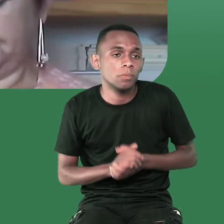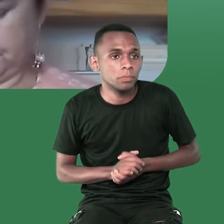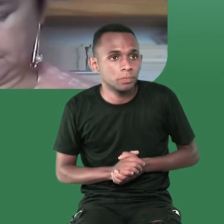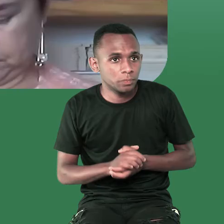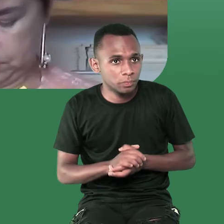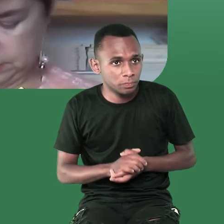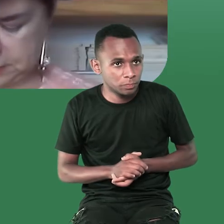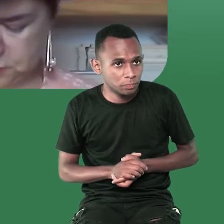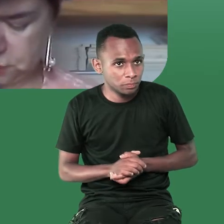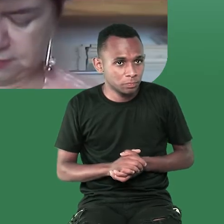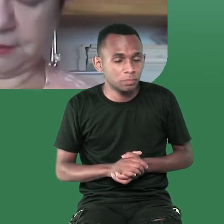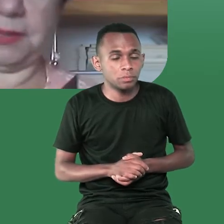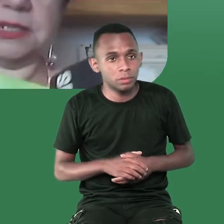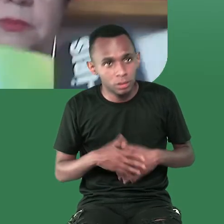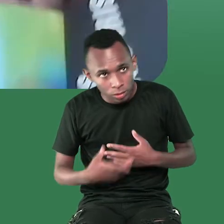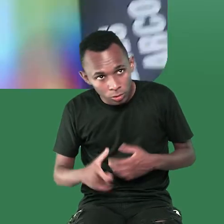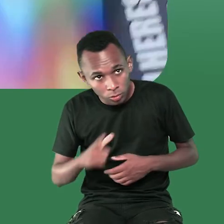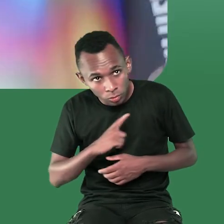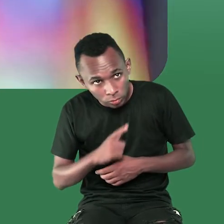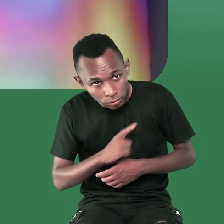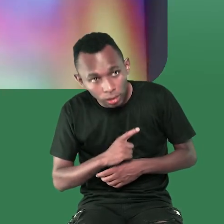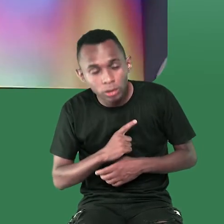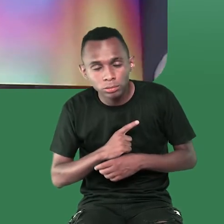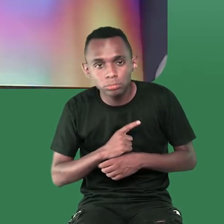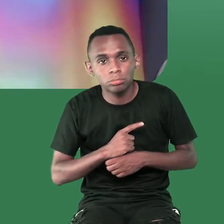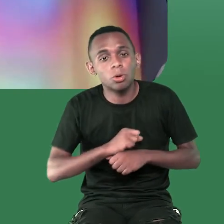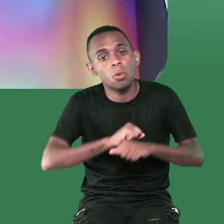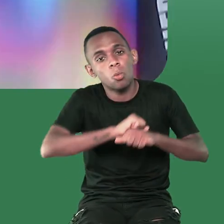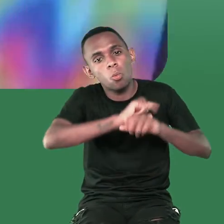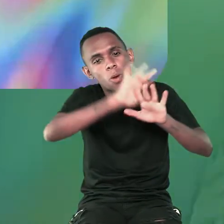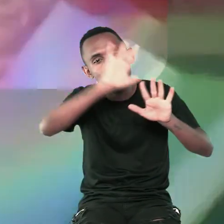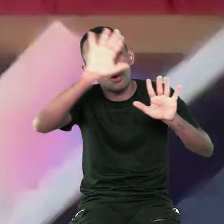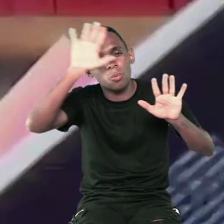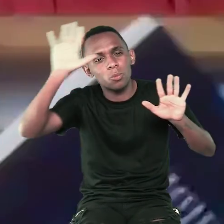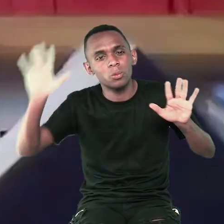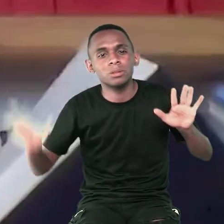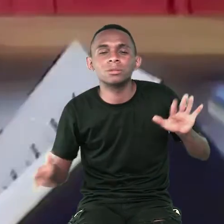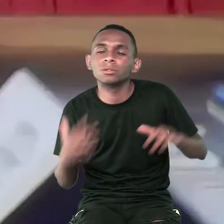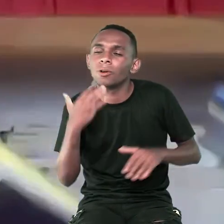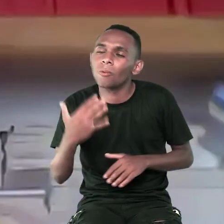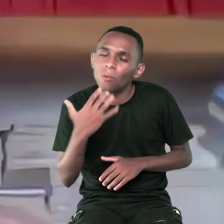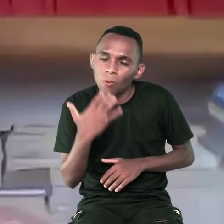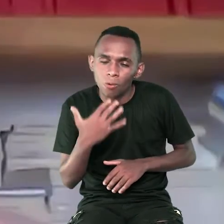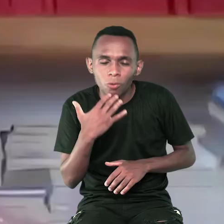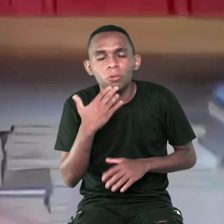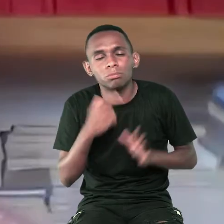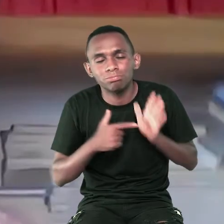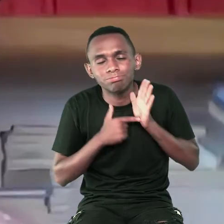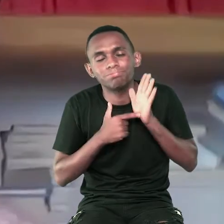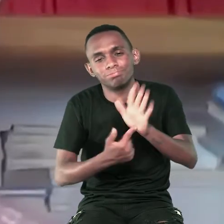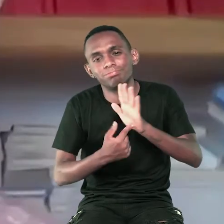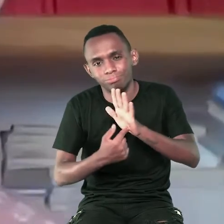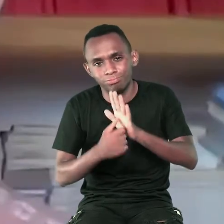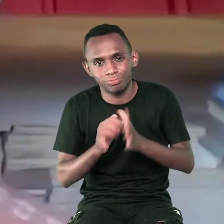aqui dentro, né, a gente tem mesmo o próprio arco-íris, bem explícito.